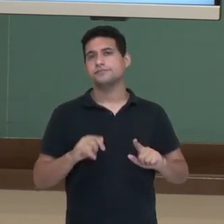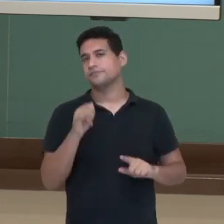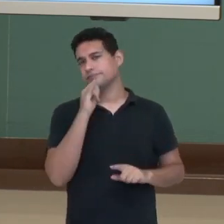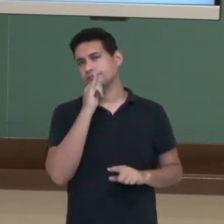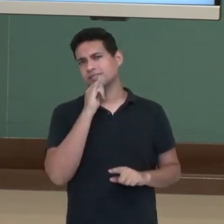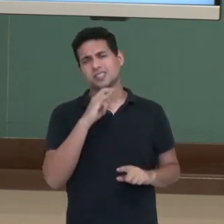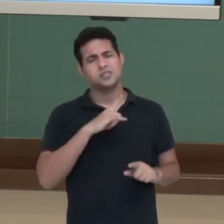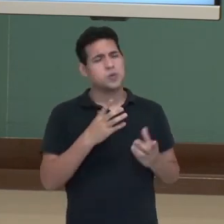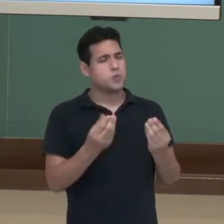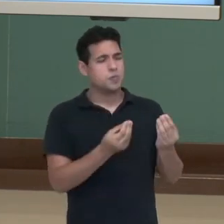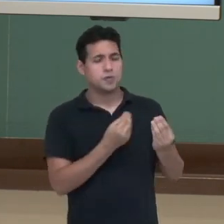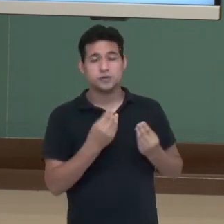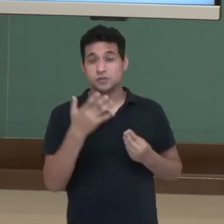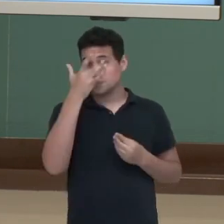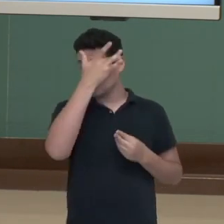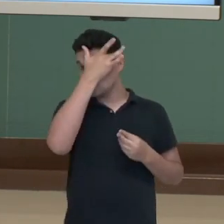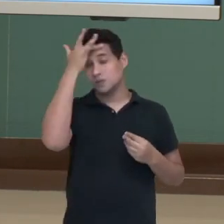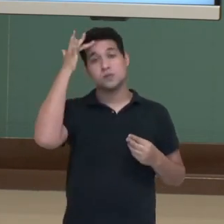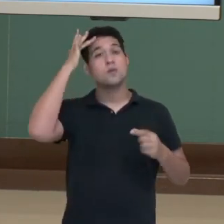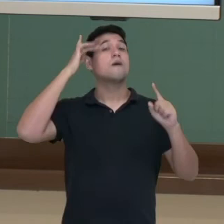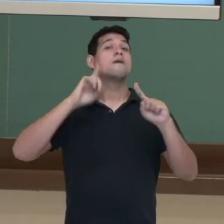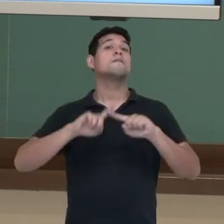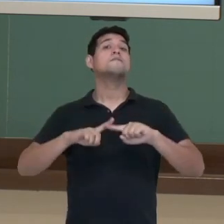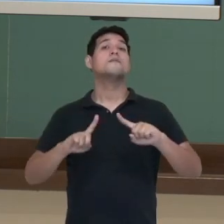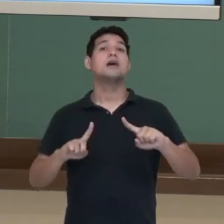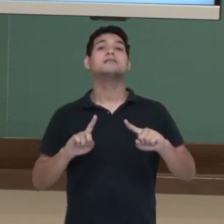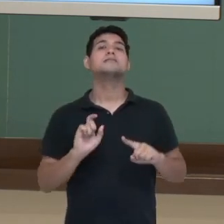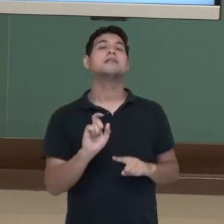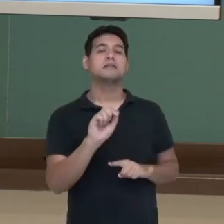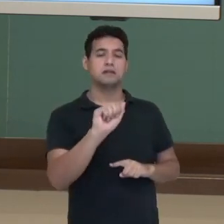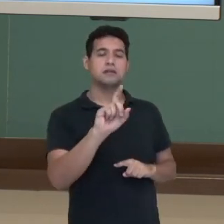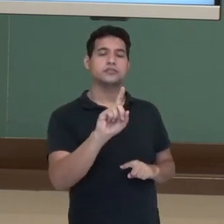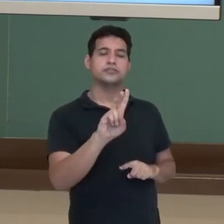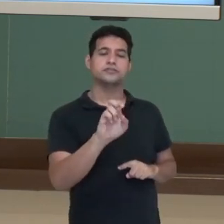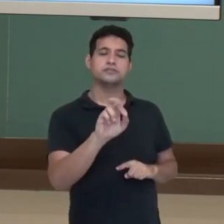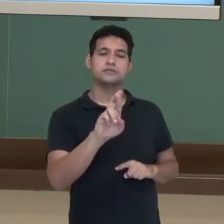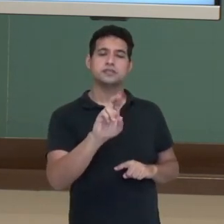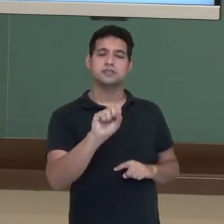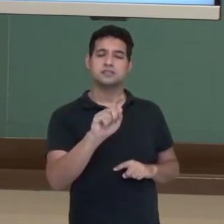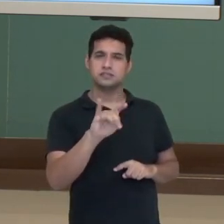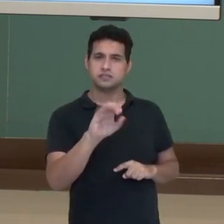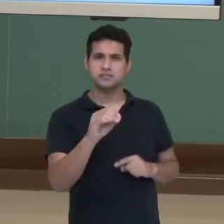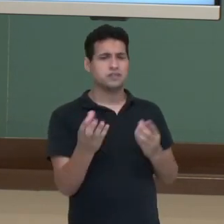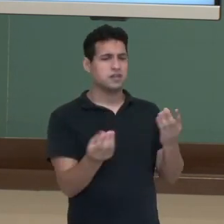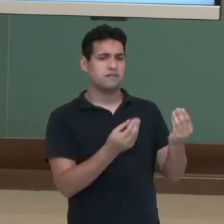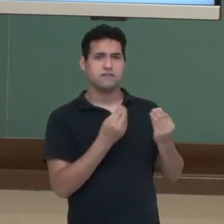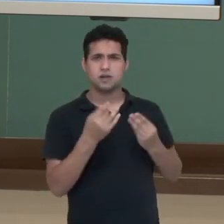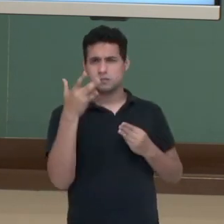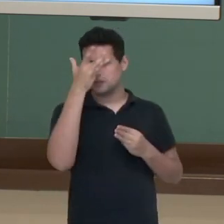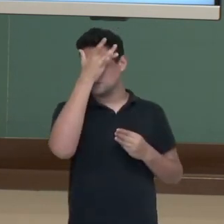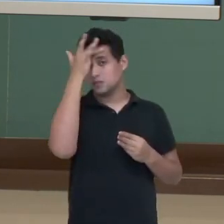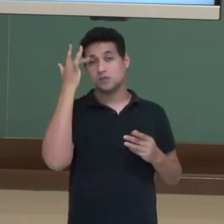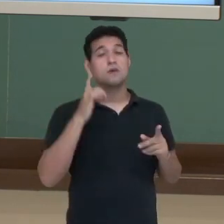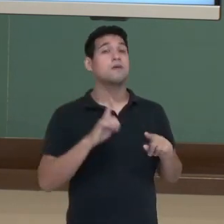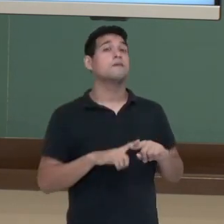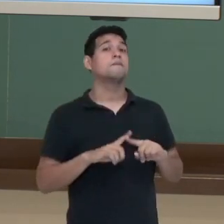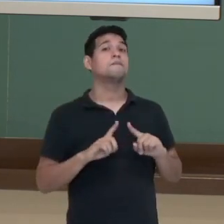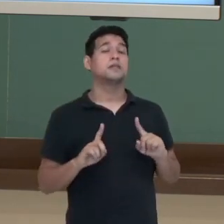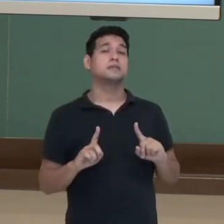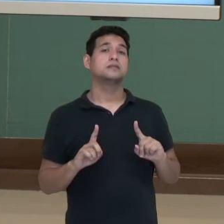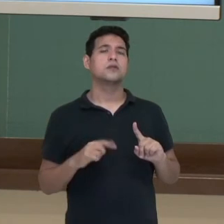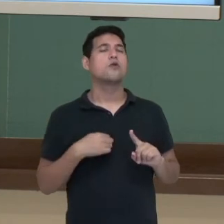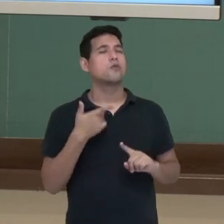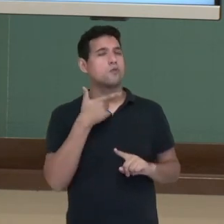tinha muita gente, mas adversativa, tá? Tinha muita gente, mas mesmo